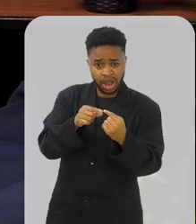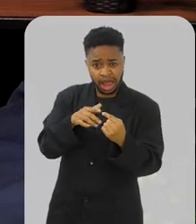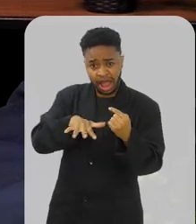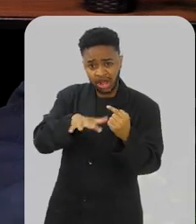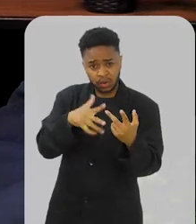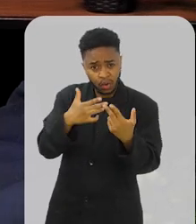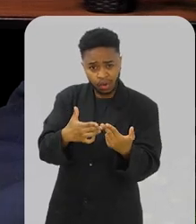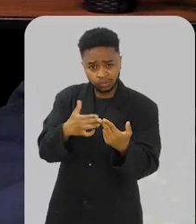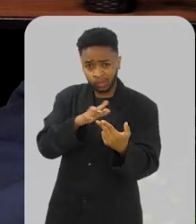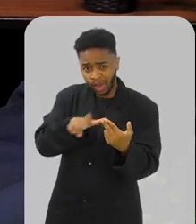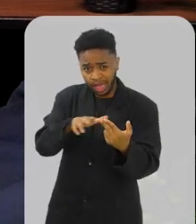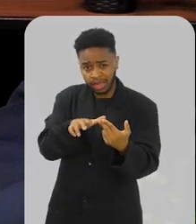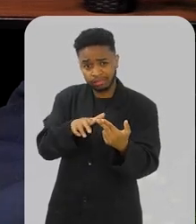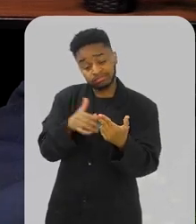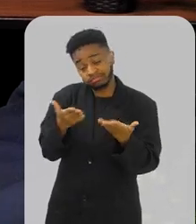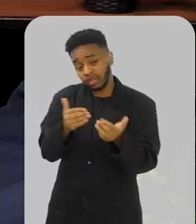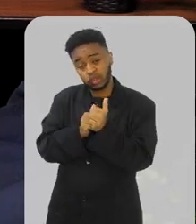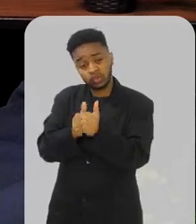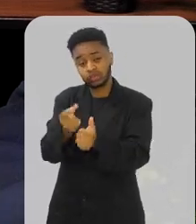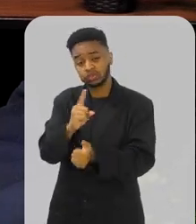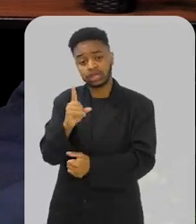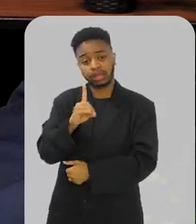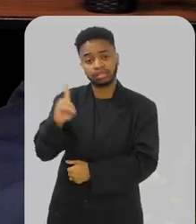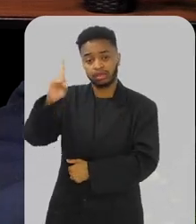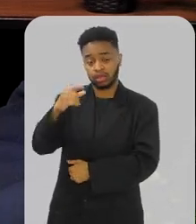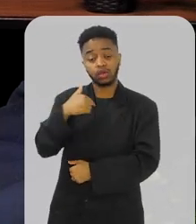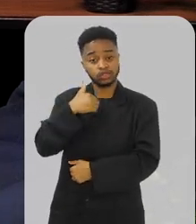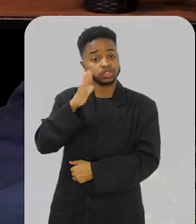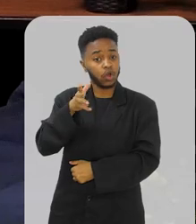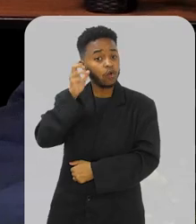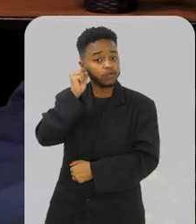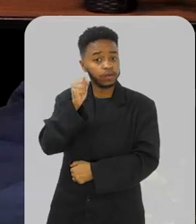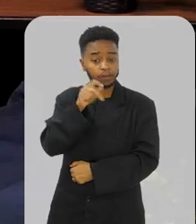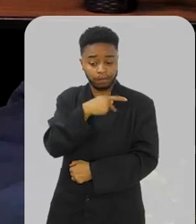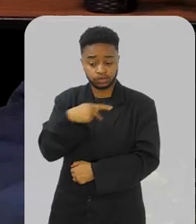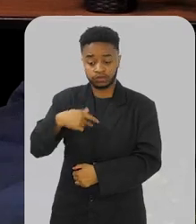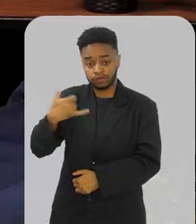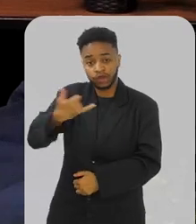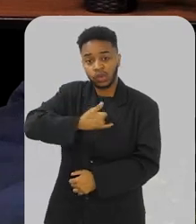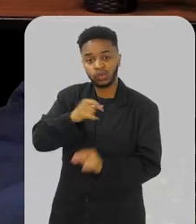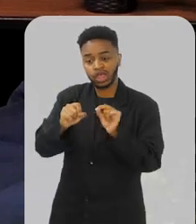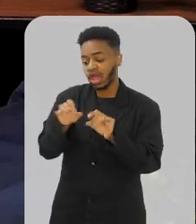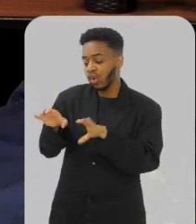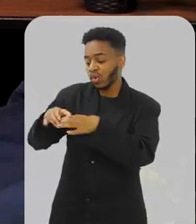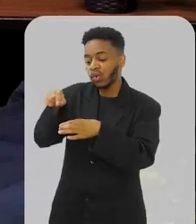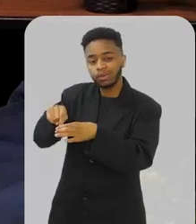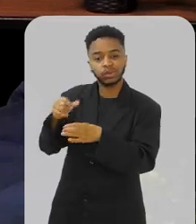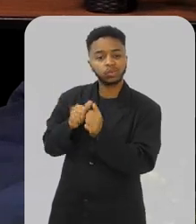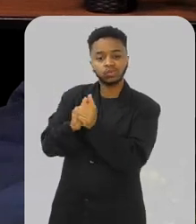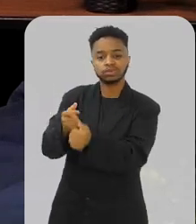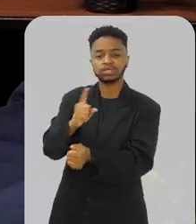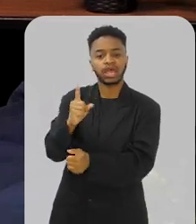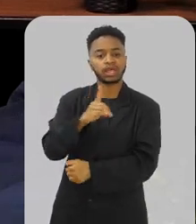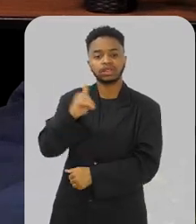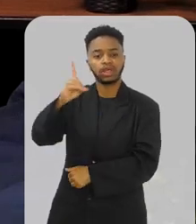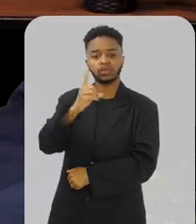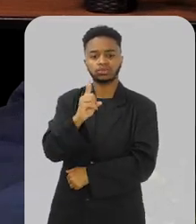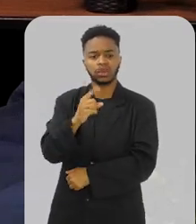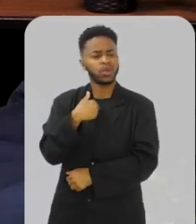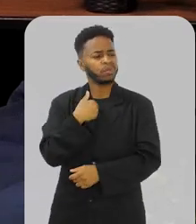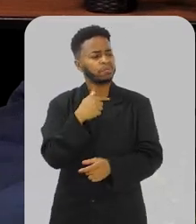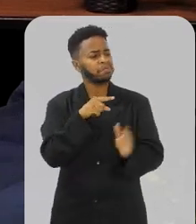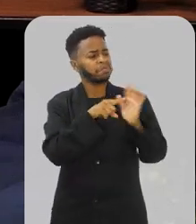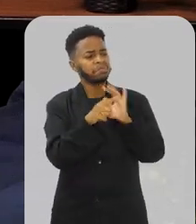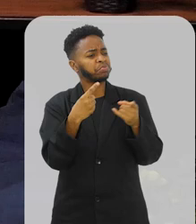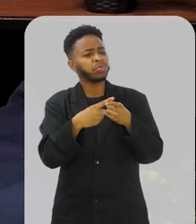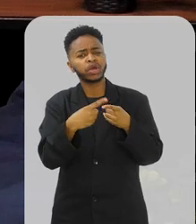não segue a Deus. Eu já ouvi isso de um determinado pastor. Não, aquele segmento não serve, ele não segue a Deus. Por que não segue a Deus?